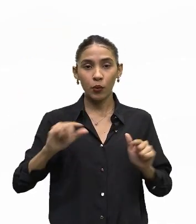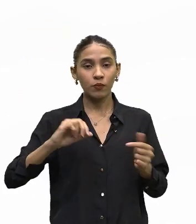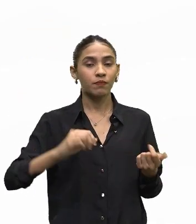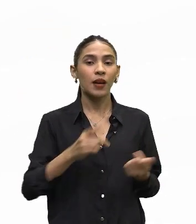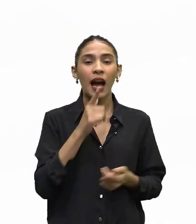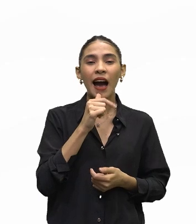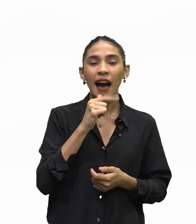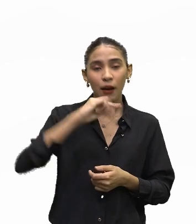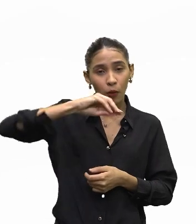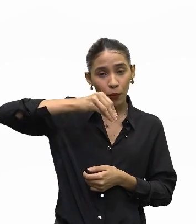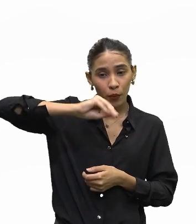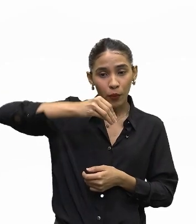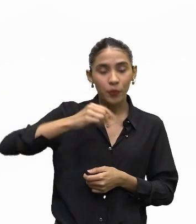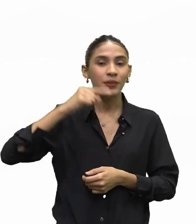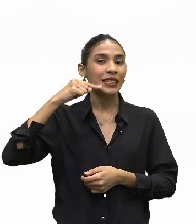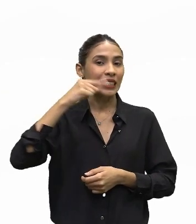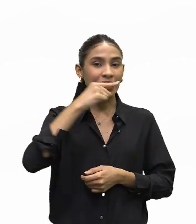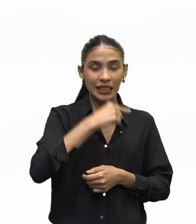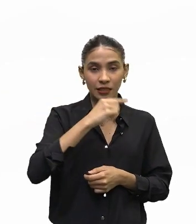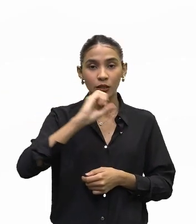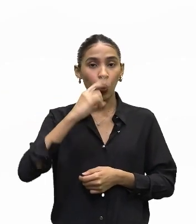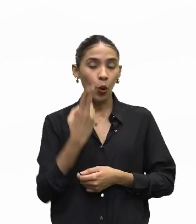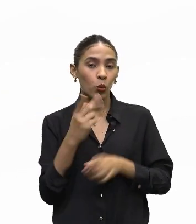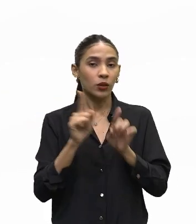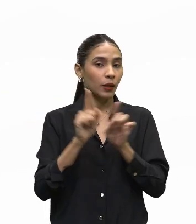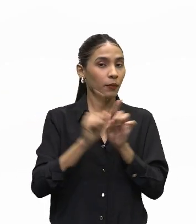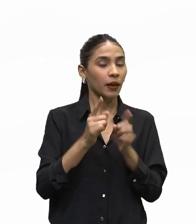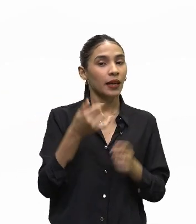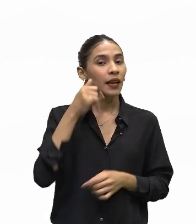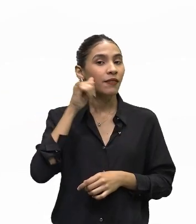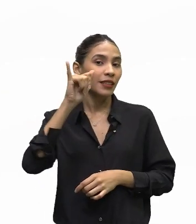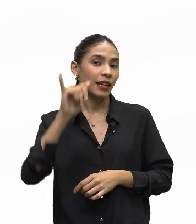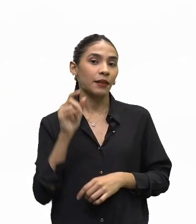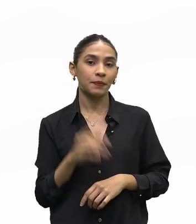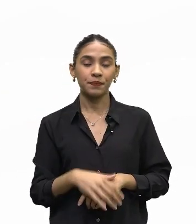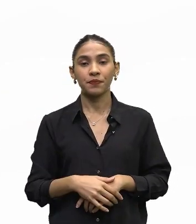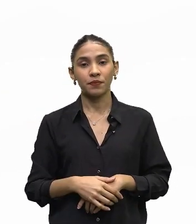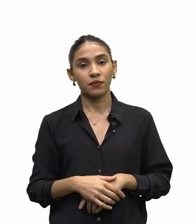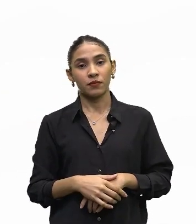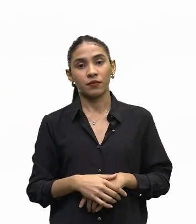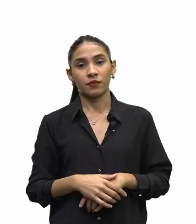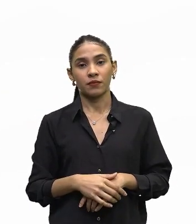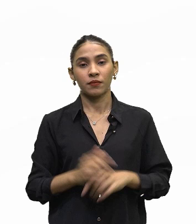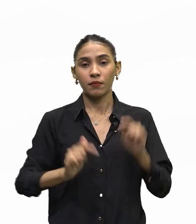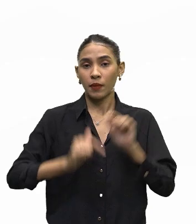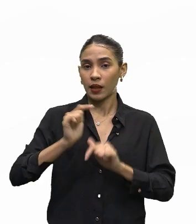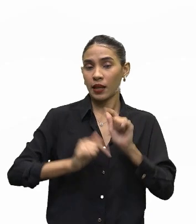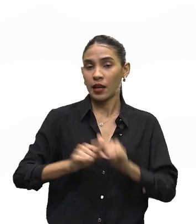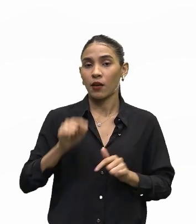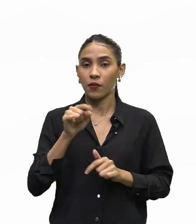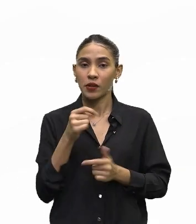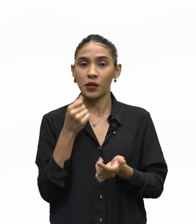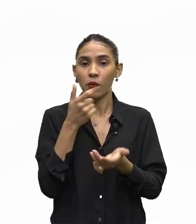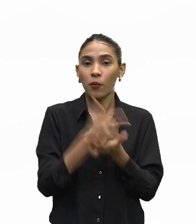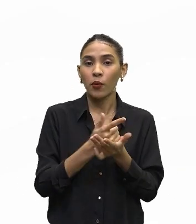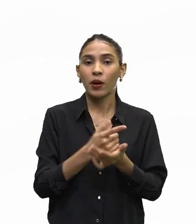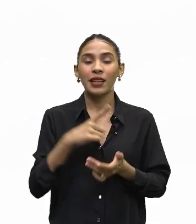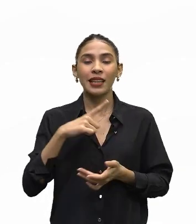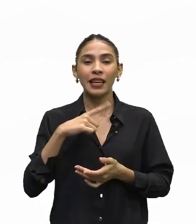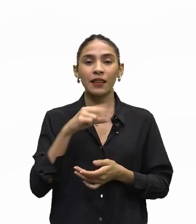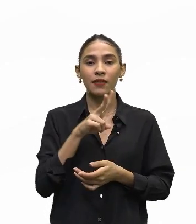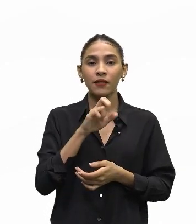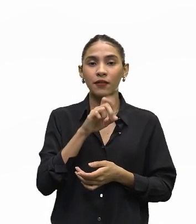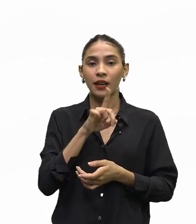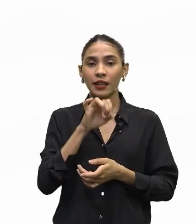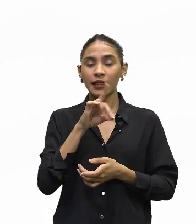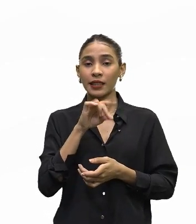torneiras enquanto escova os dentes, ou quando planeja evitar que alguns dos produtos que você comprou tenha validade vencida,